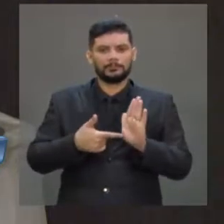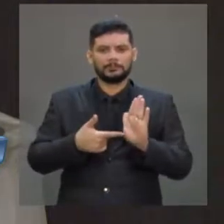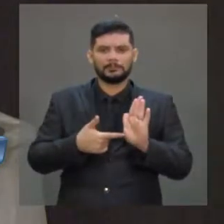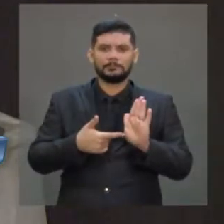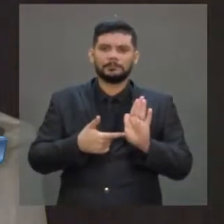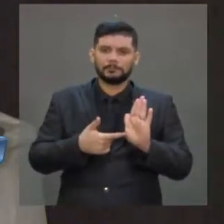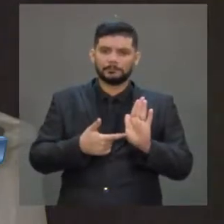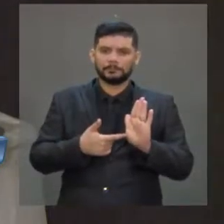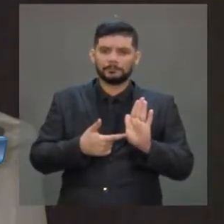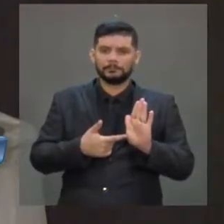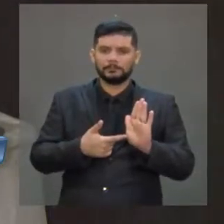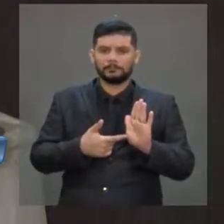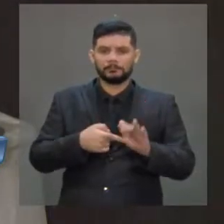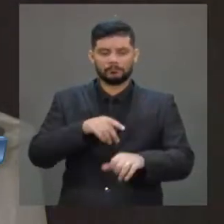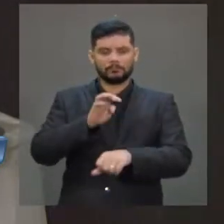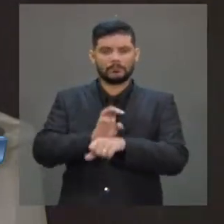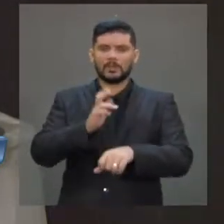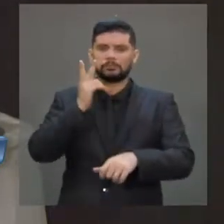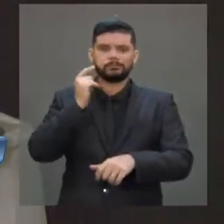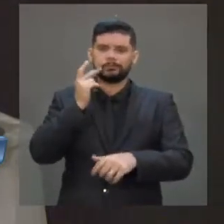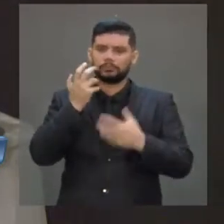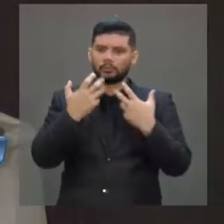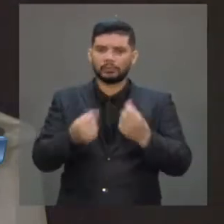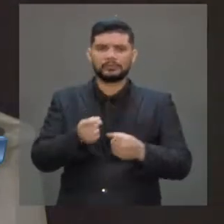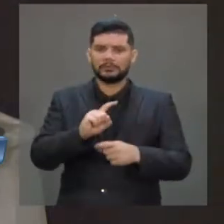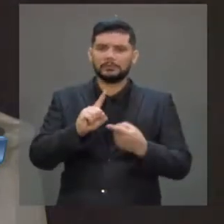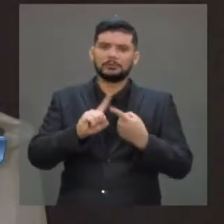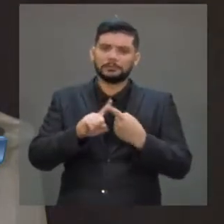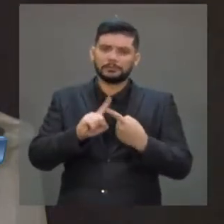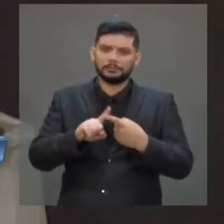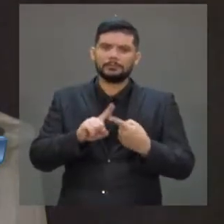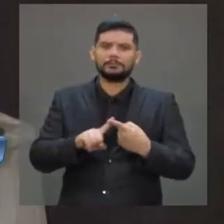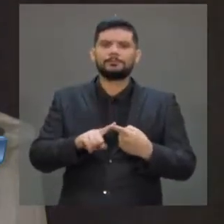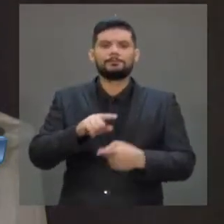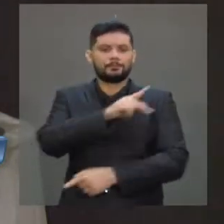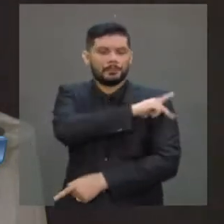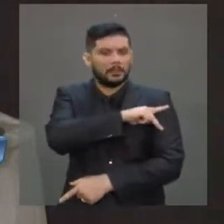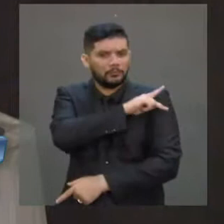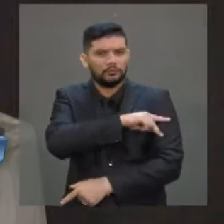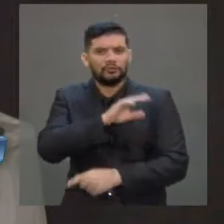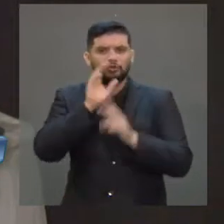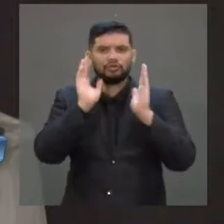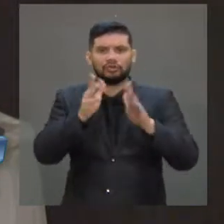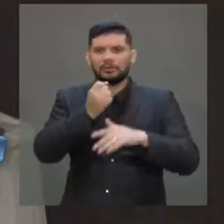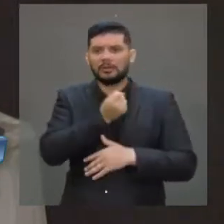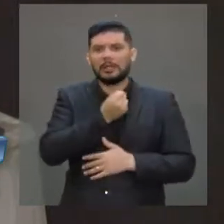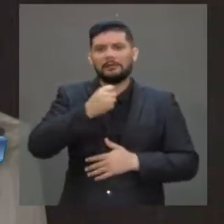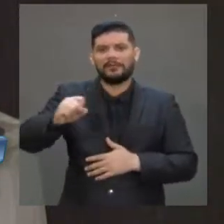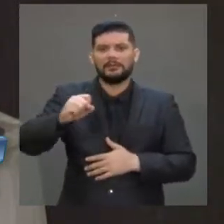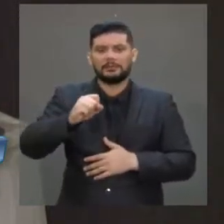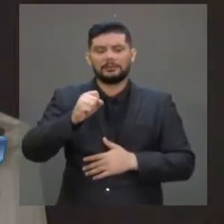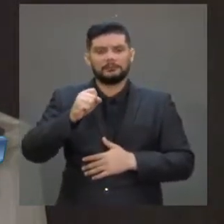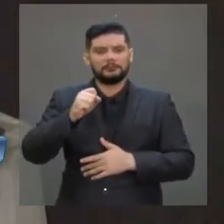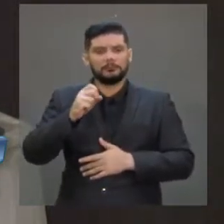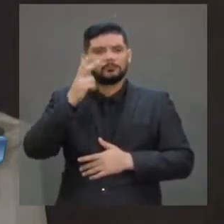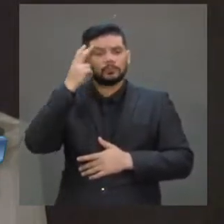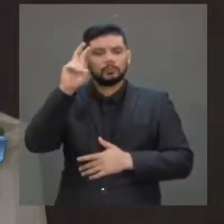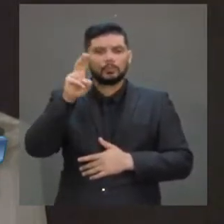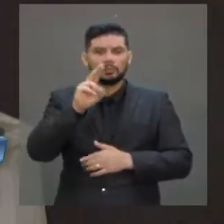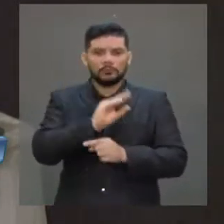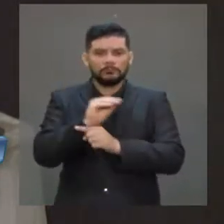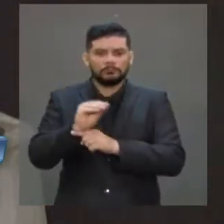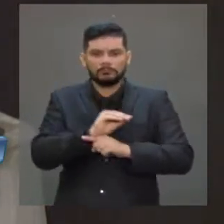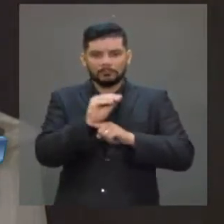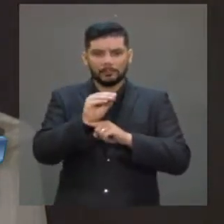produtos, aqui no estado do Ceará, como também está fazendo lá o Piauí, em defesa da apicultura, em defesa